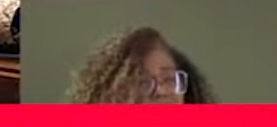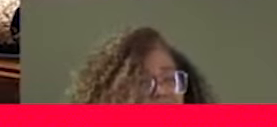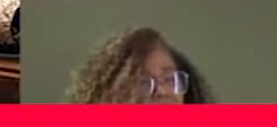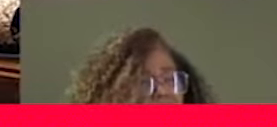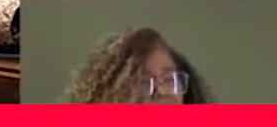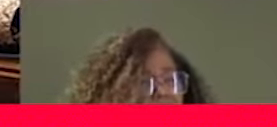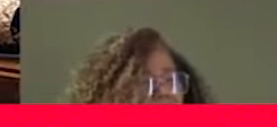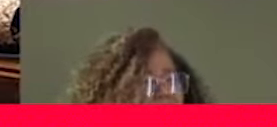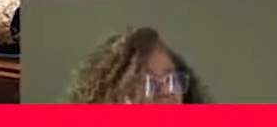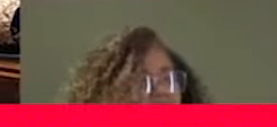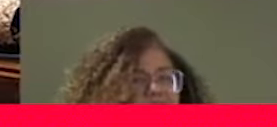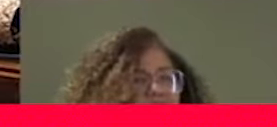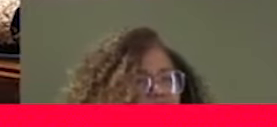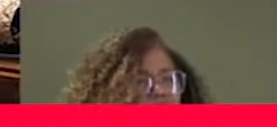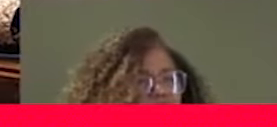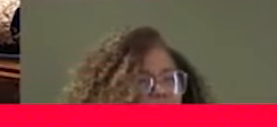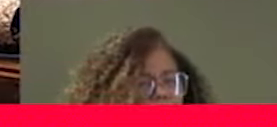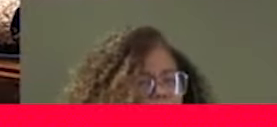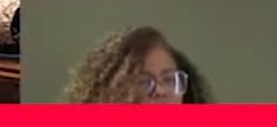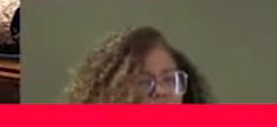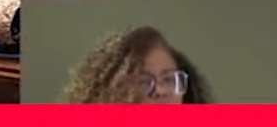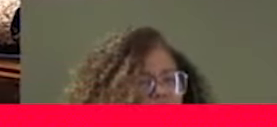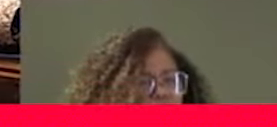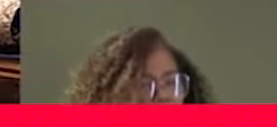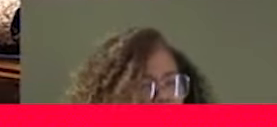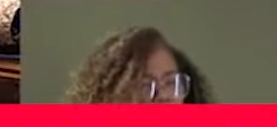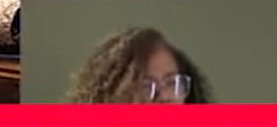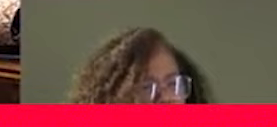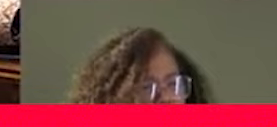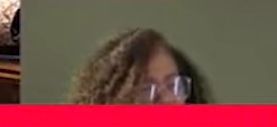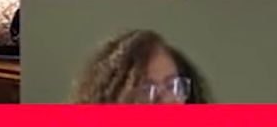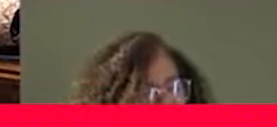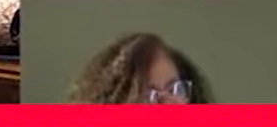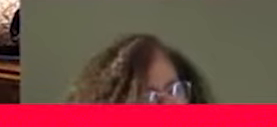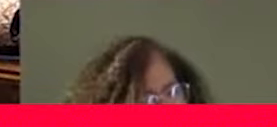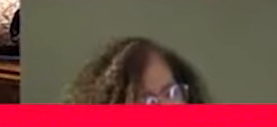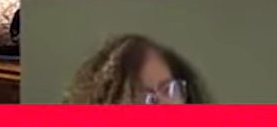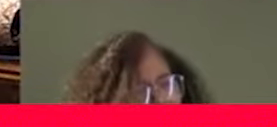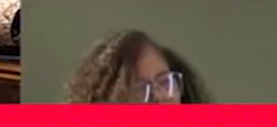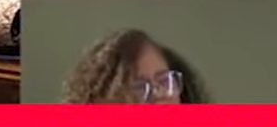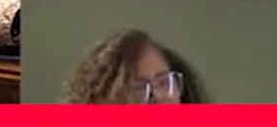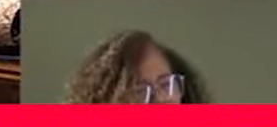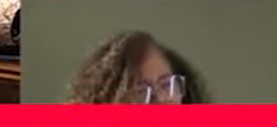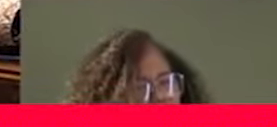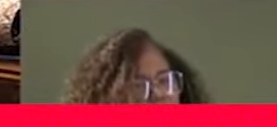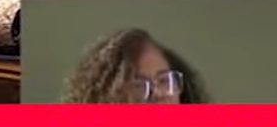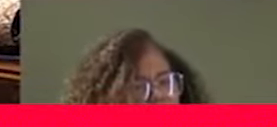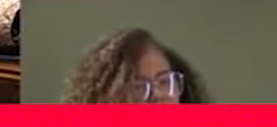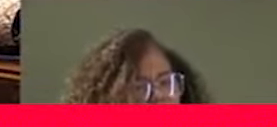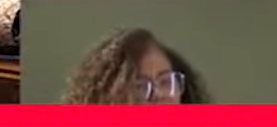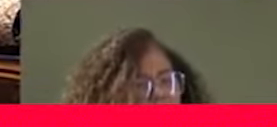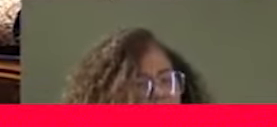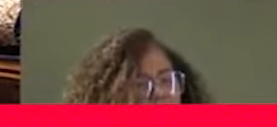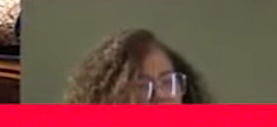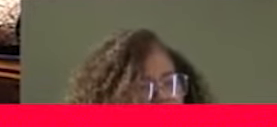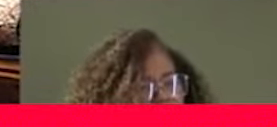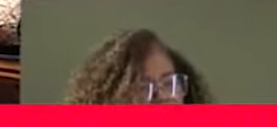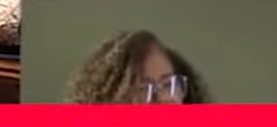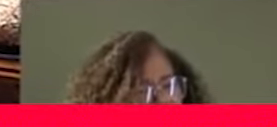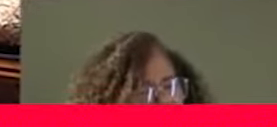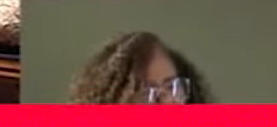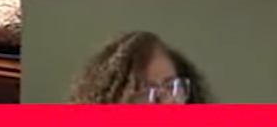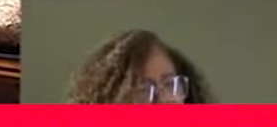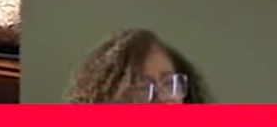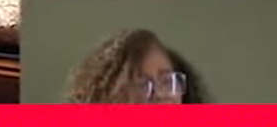omitir Senado Federal lhe abraça hoje já lhe abraçamos na comissão de segurança de manhã Senado Federal lhe abraça e lhe